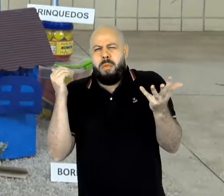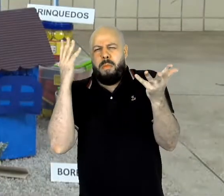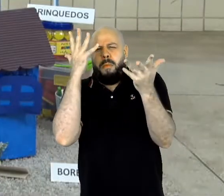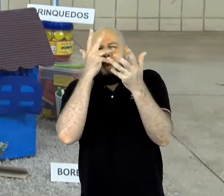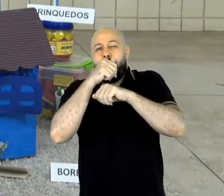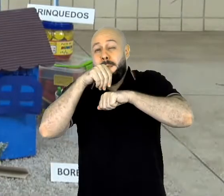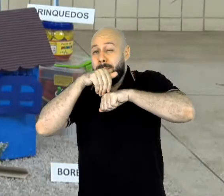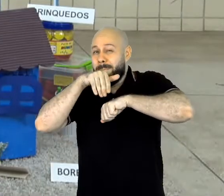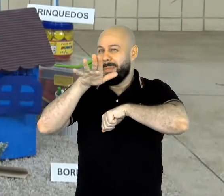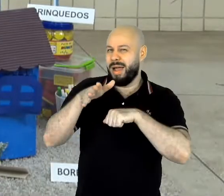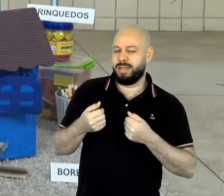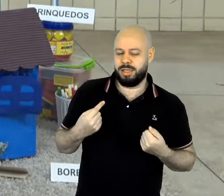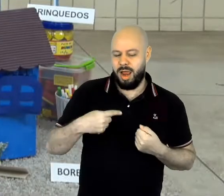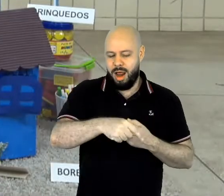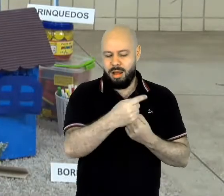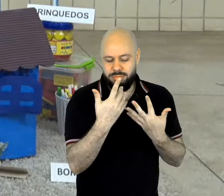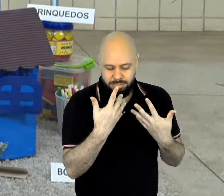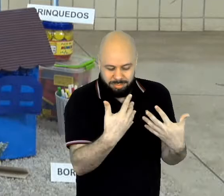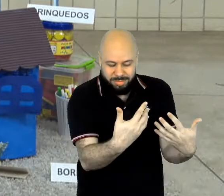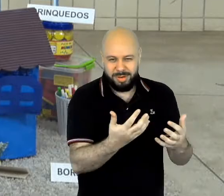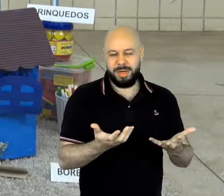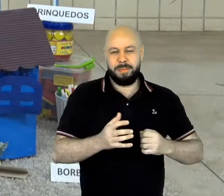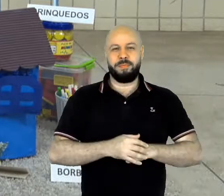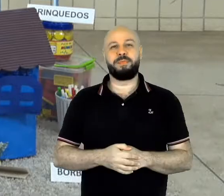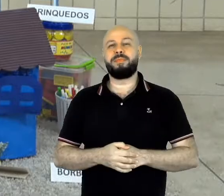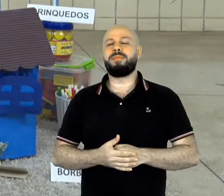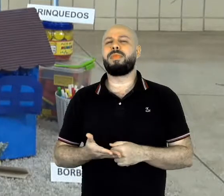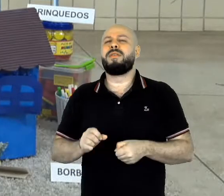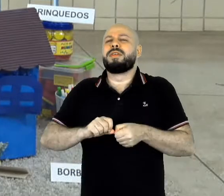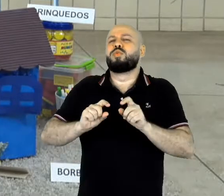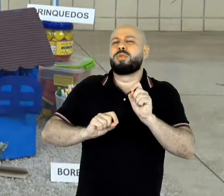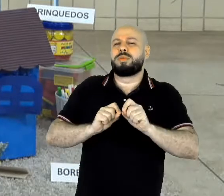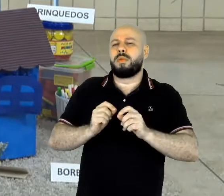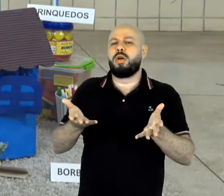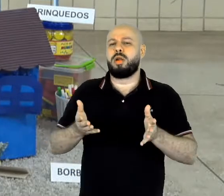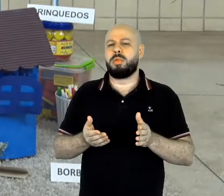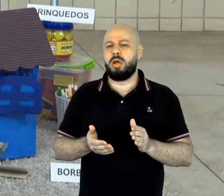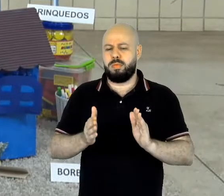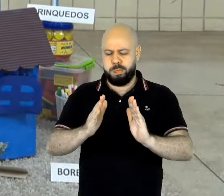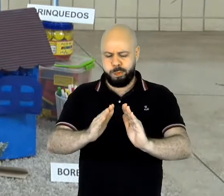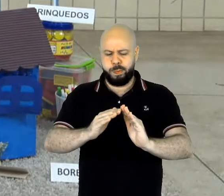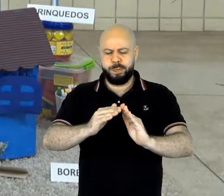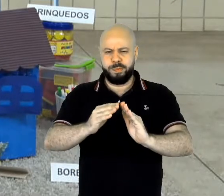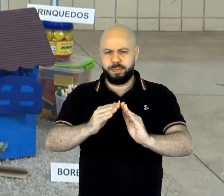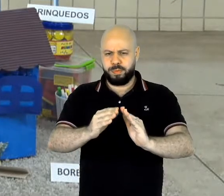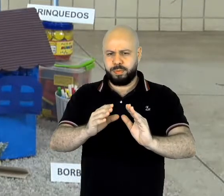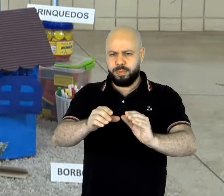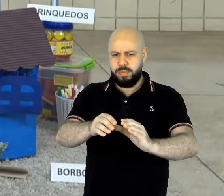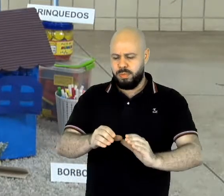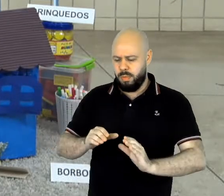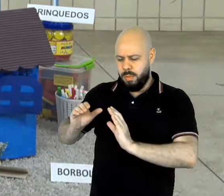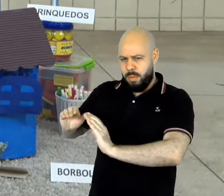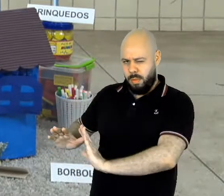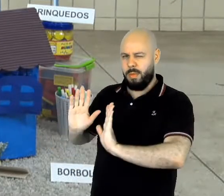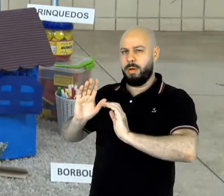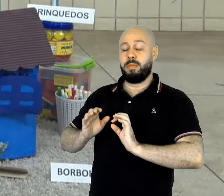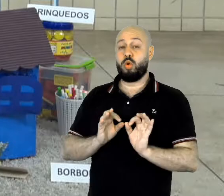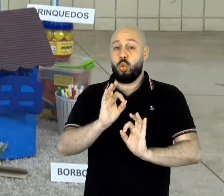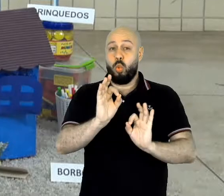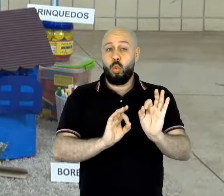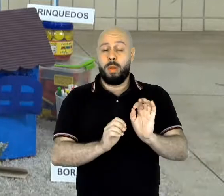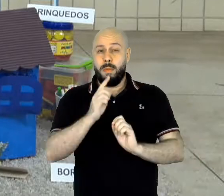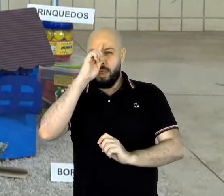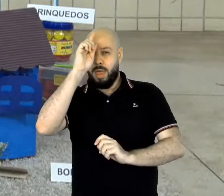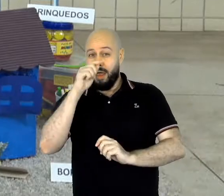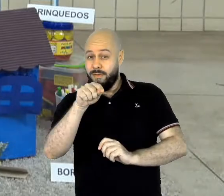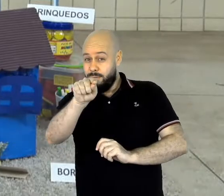mais chamativo para a sua criança? O que é que nós vamos fazer agora? Eu vou retirar essa casinha amarela e vou colocar aqui, porque eu vou te dar outra ideia